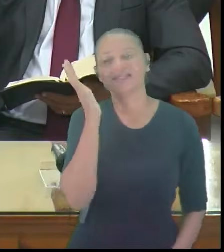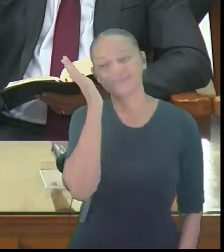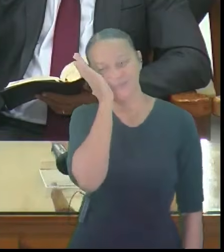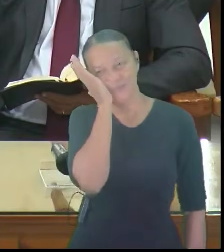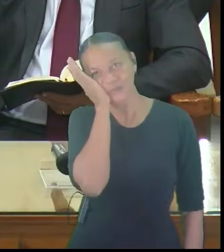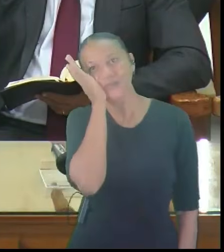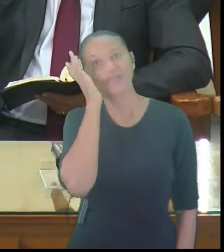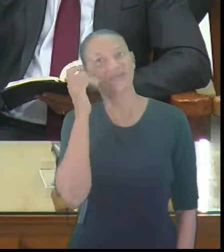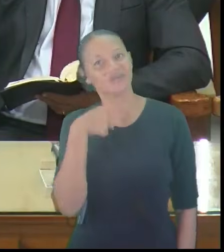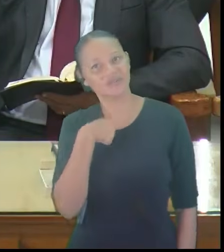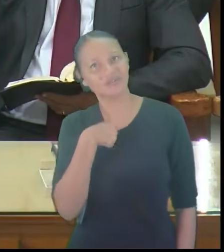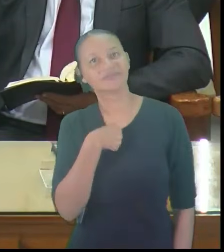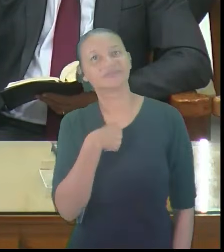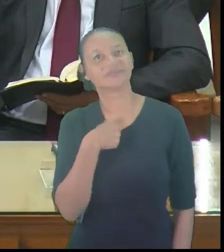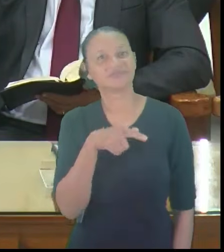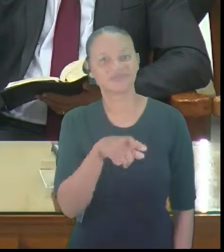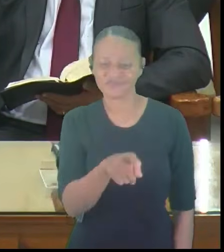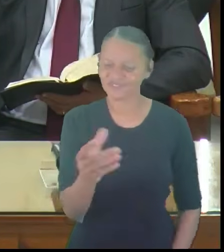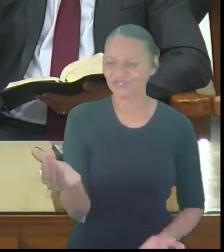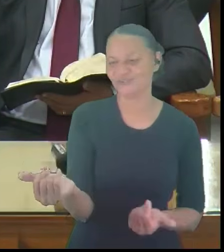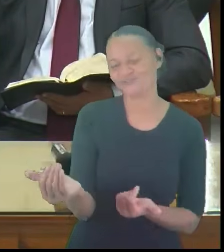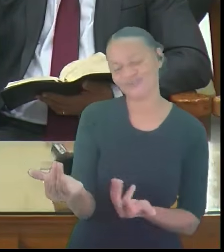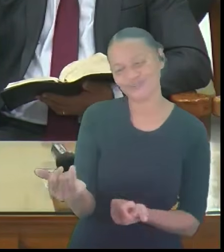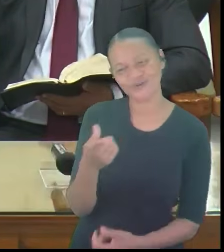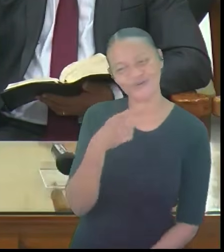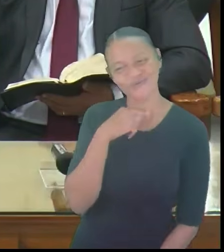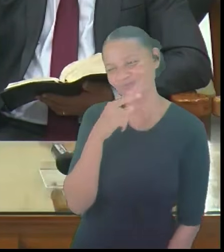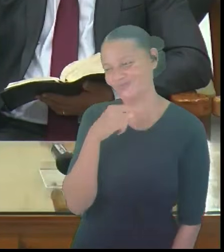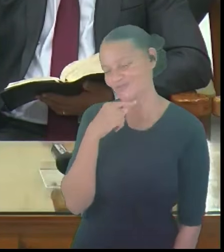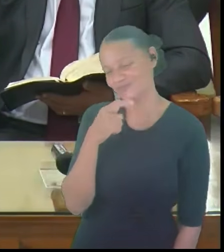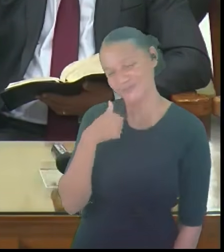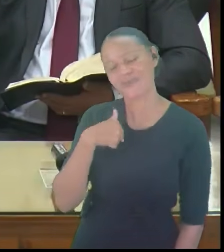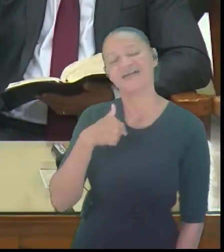Deus. Você nasceu em São Paulo.